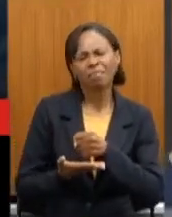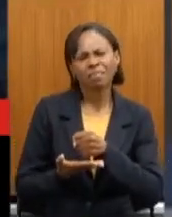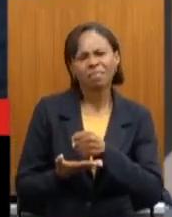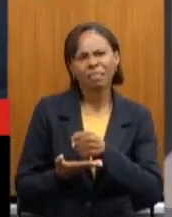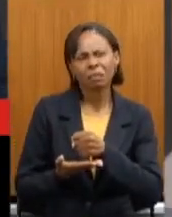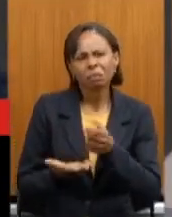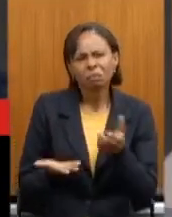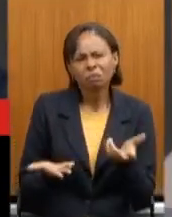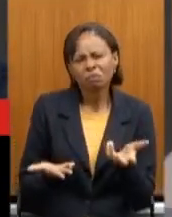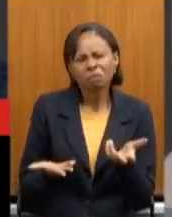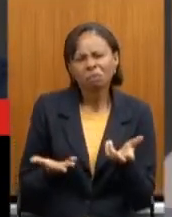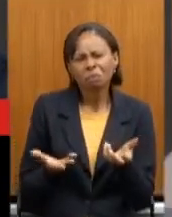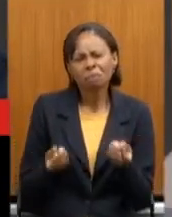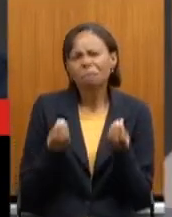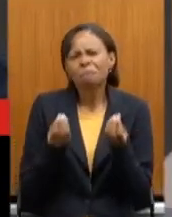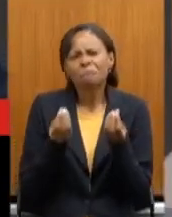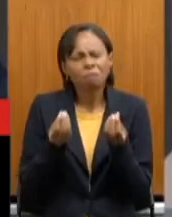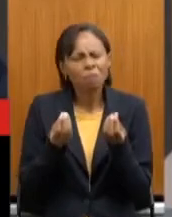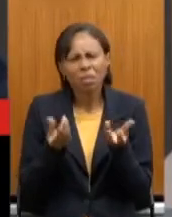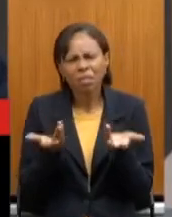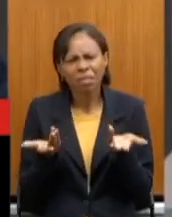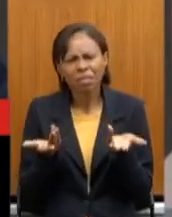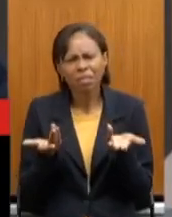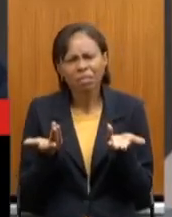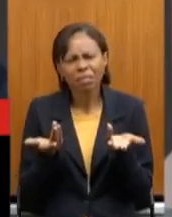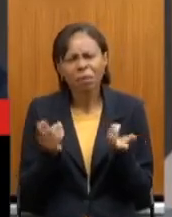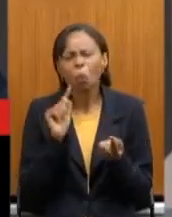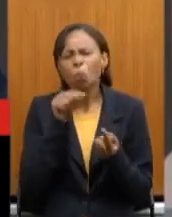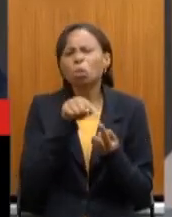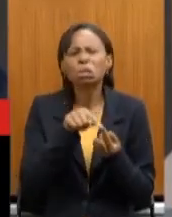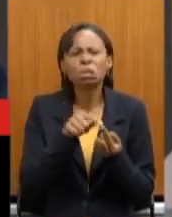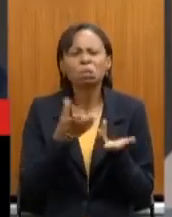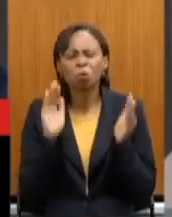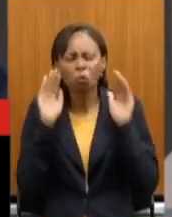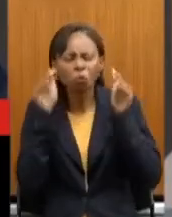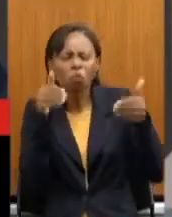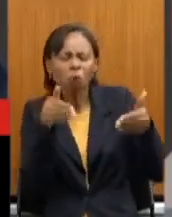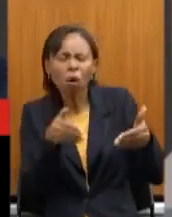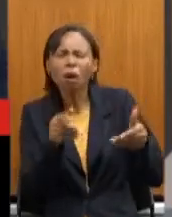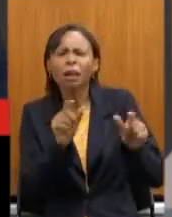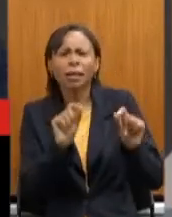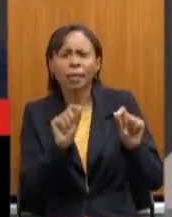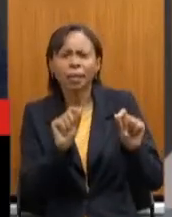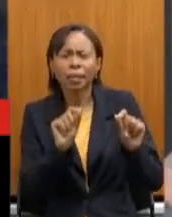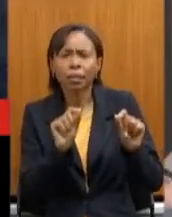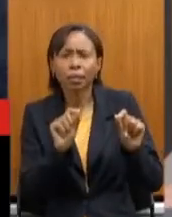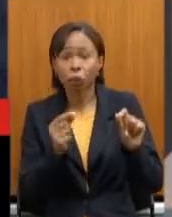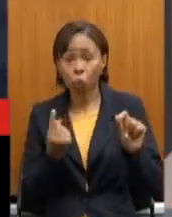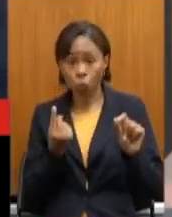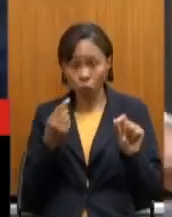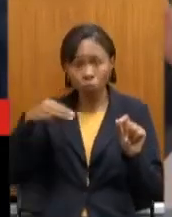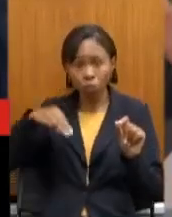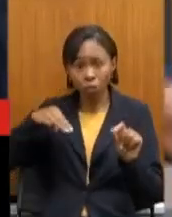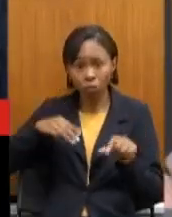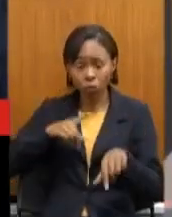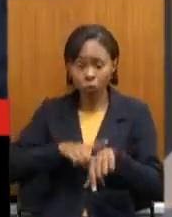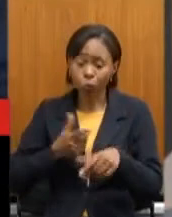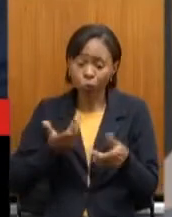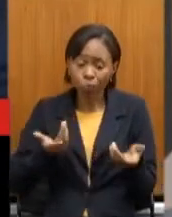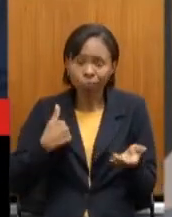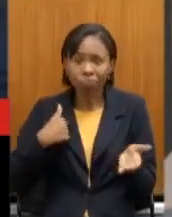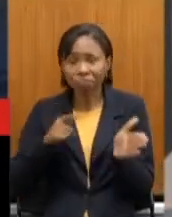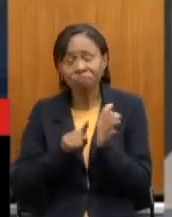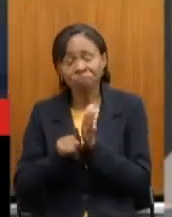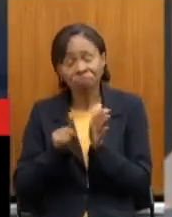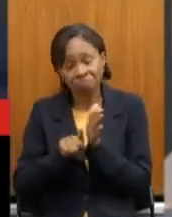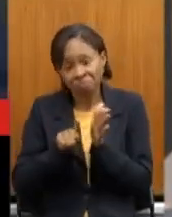a quem ele está ou para quem está a serviço de um minuto para fazer então